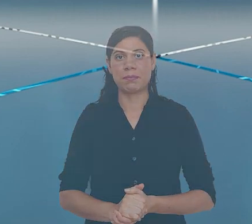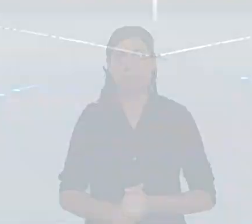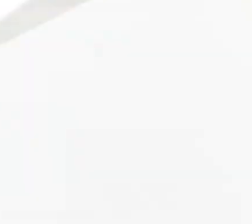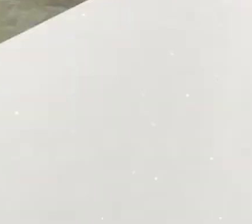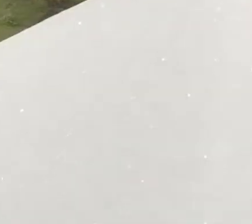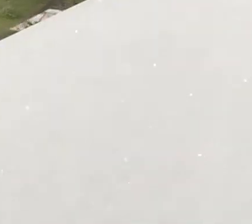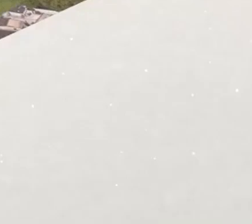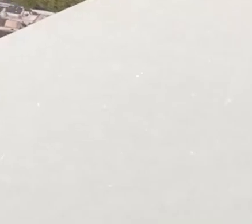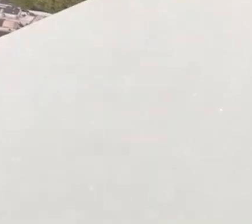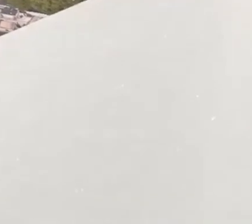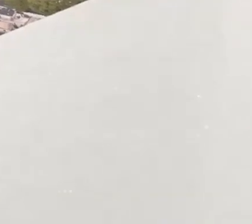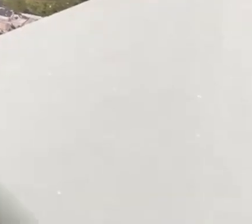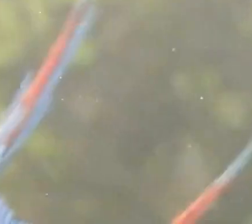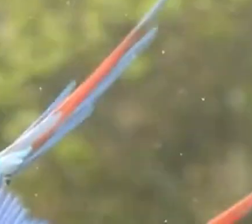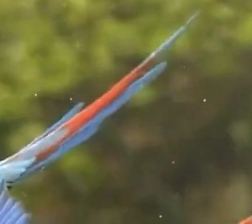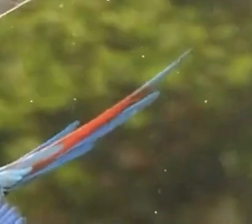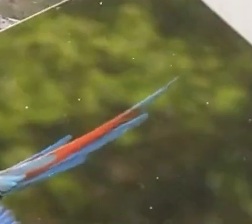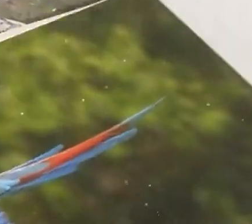gente.